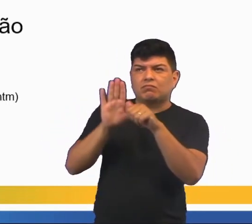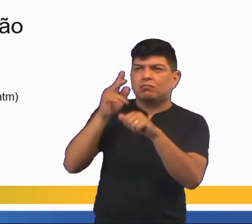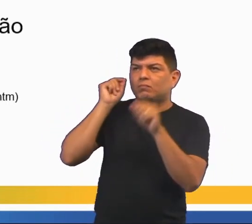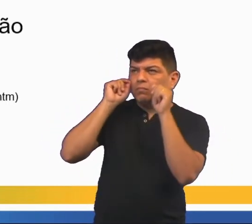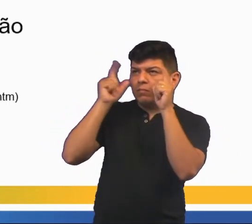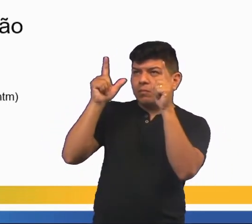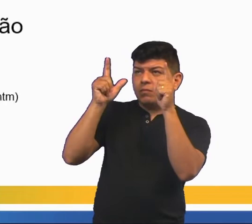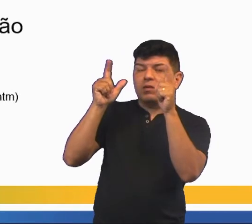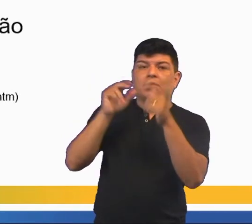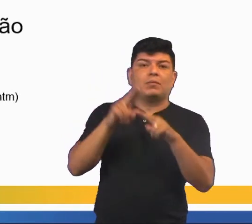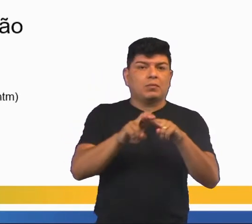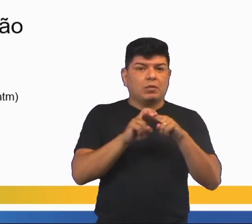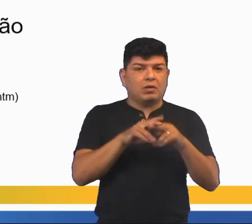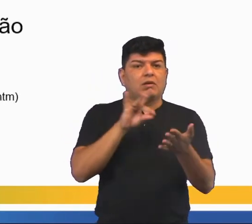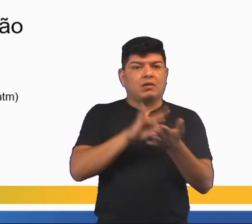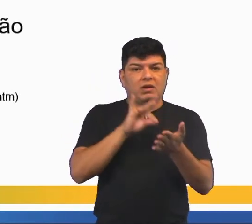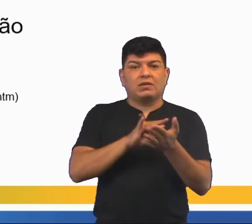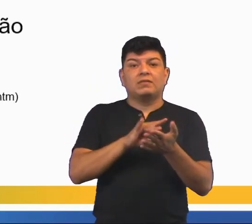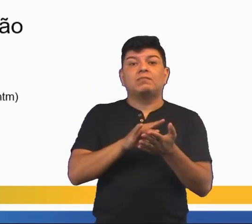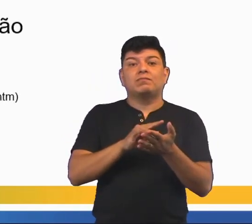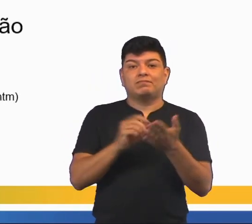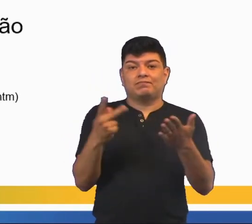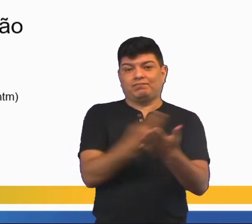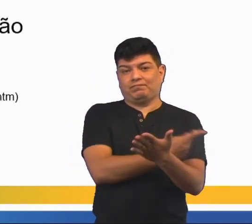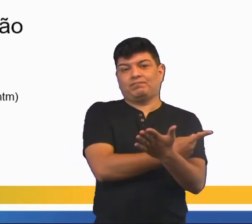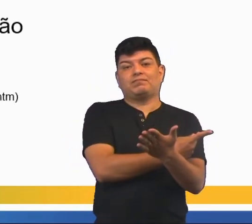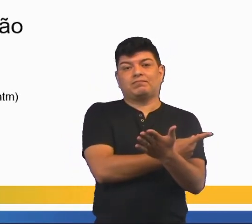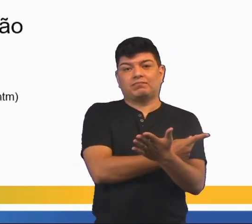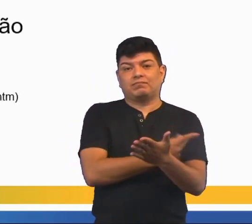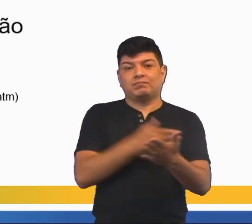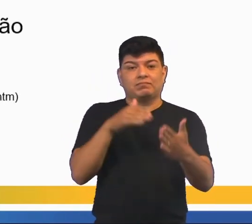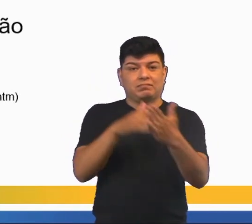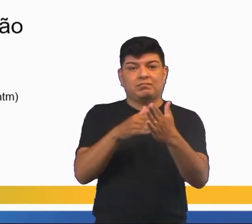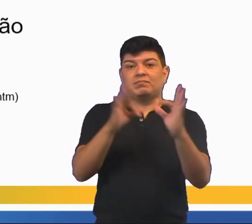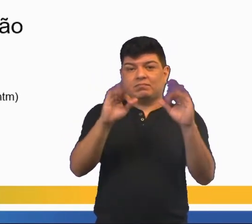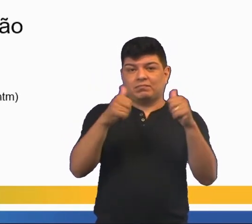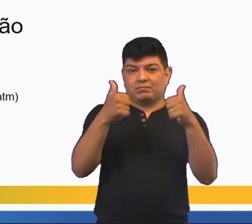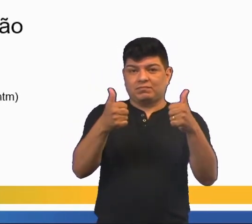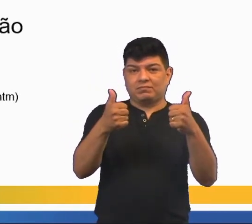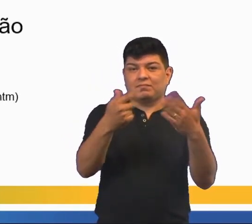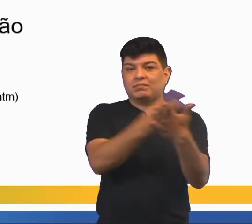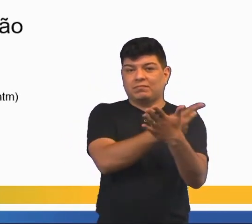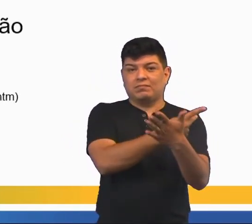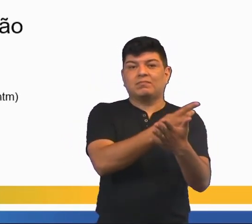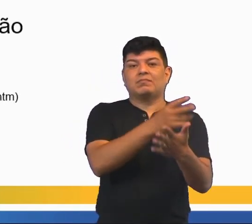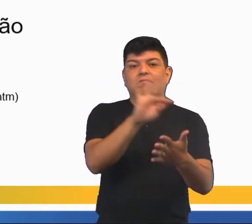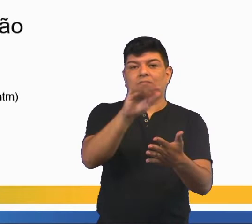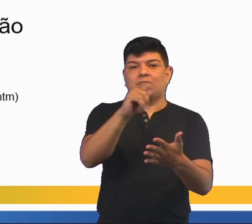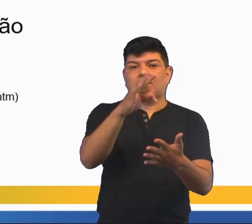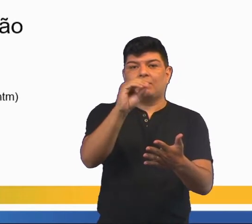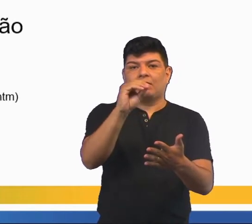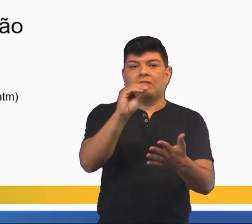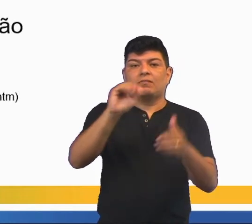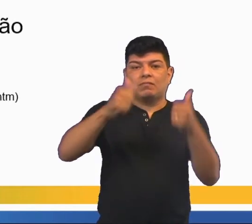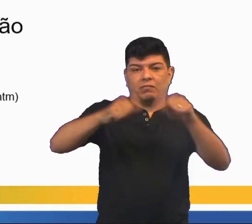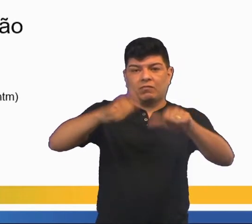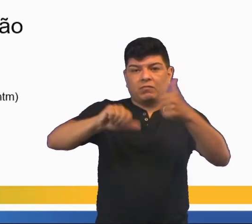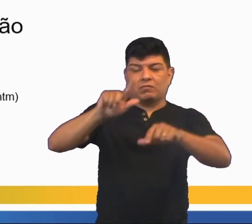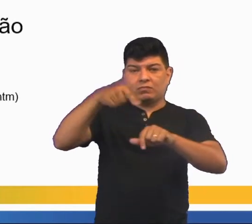atenção dela, então também foi um fato. Até aí nós temos fatos, né? Vamos analisar um